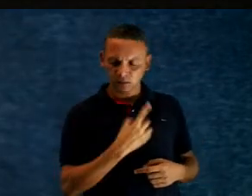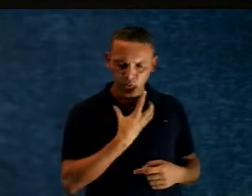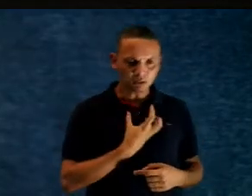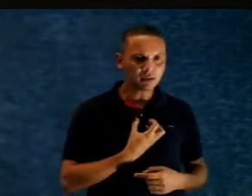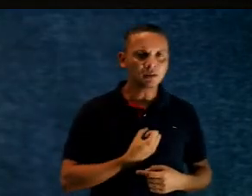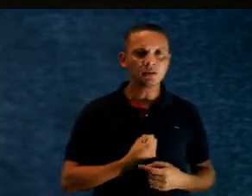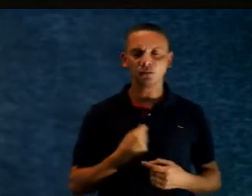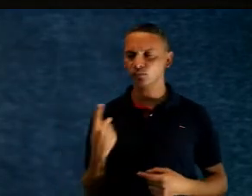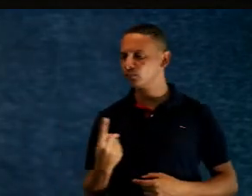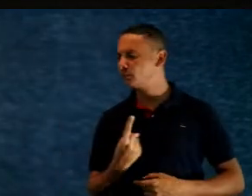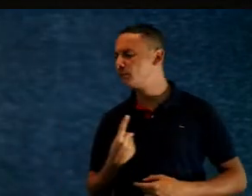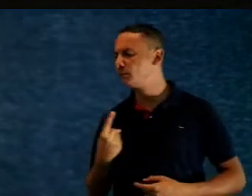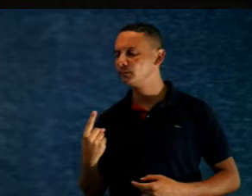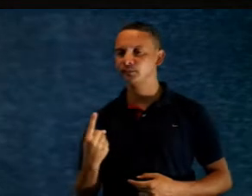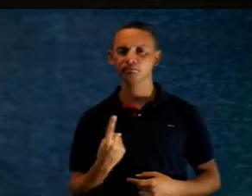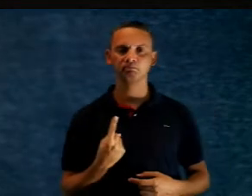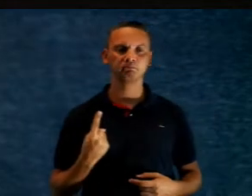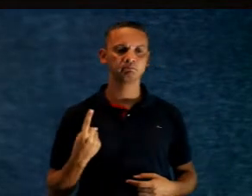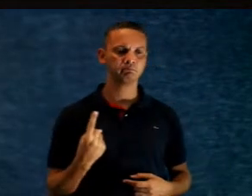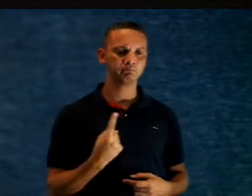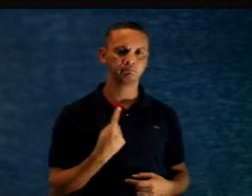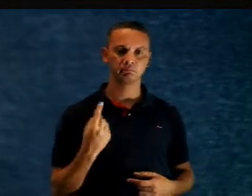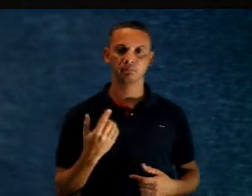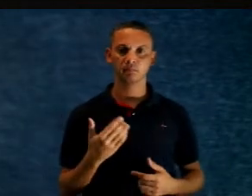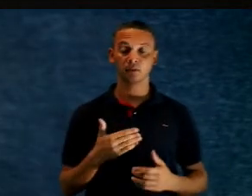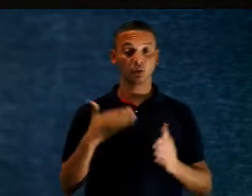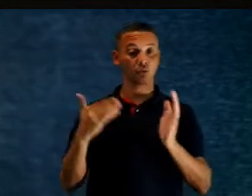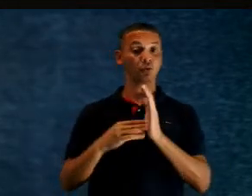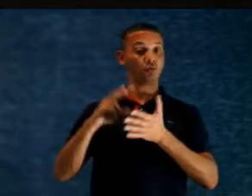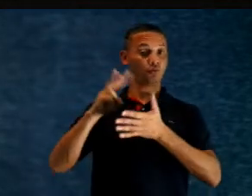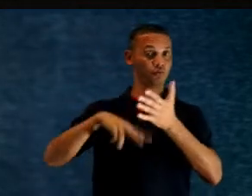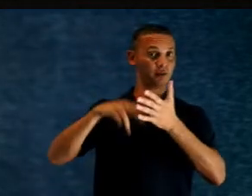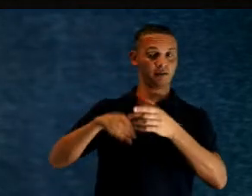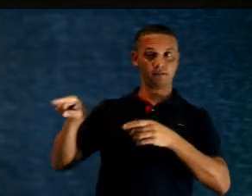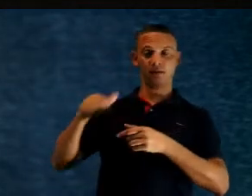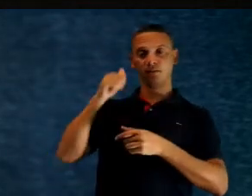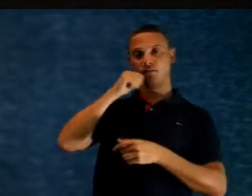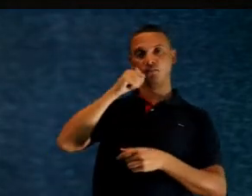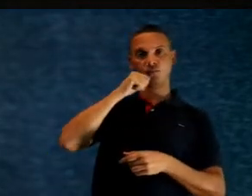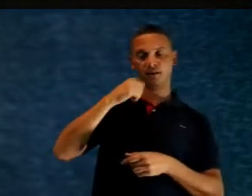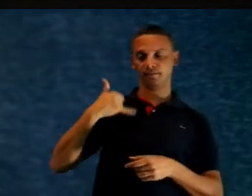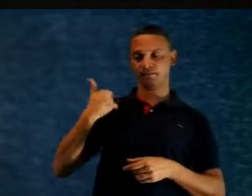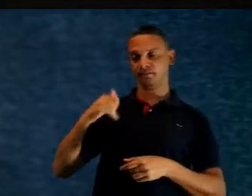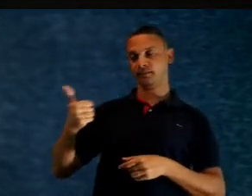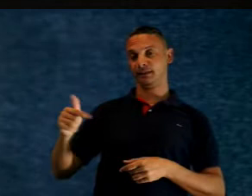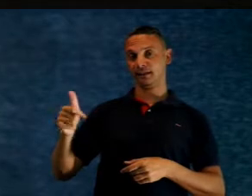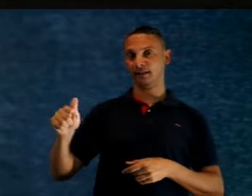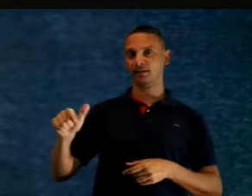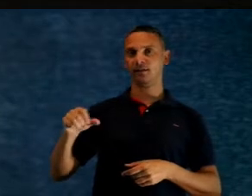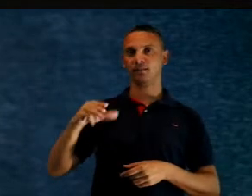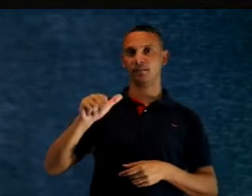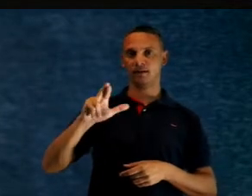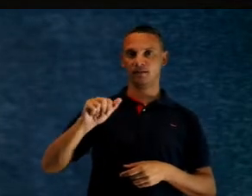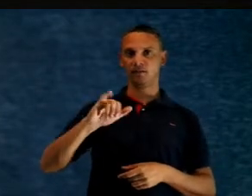era realmente indispensável. E, se pudesse, eu me separaria até de mim mesma. Nós somos,